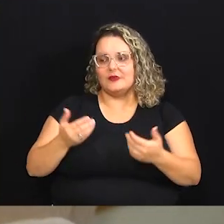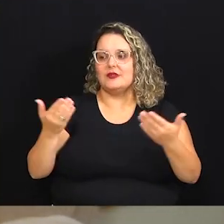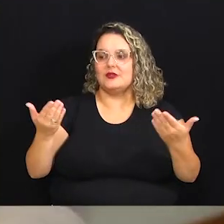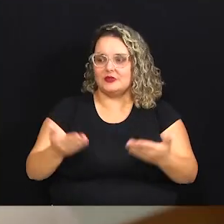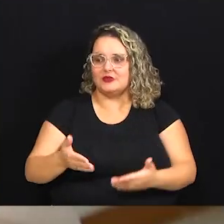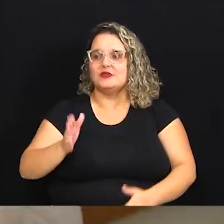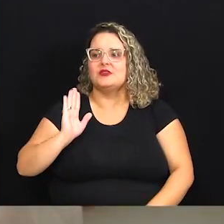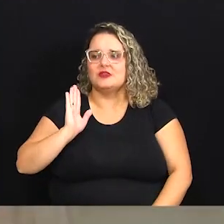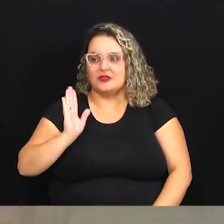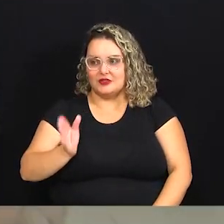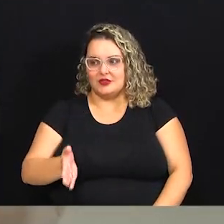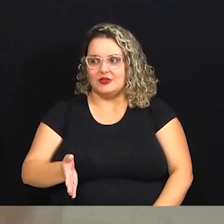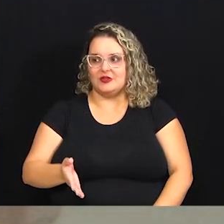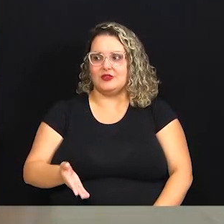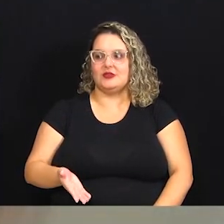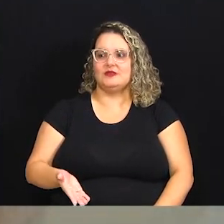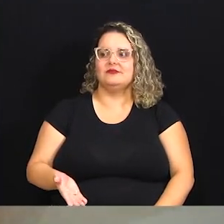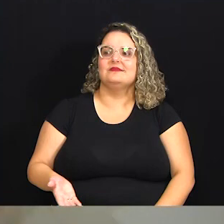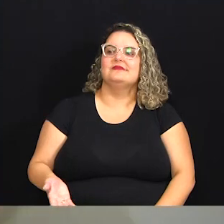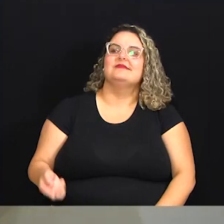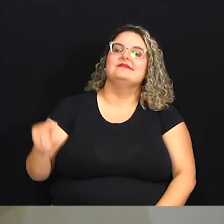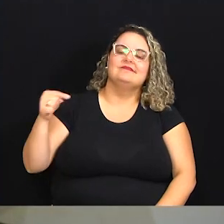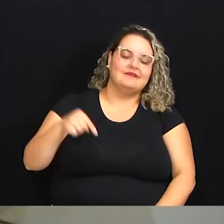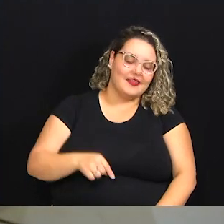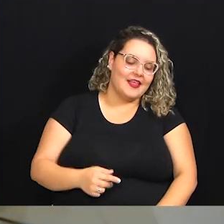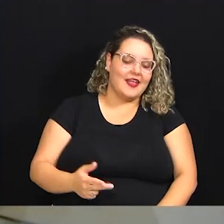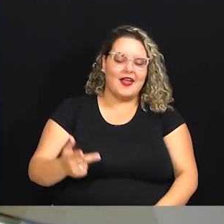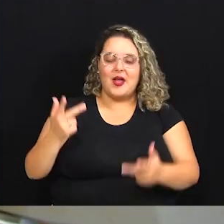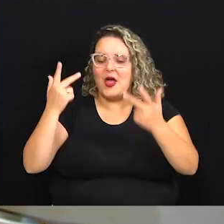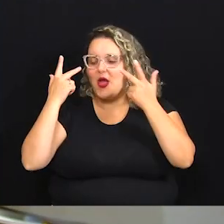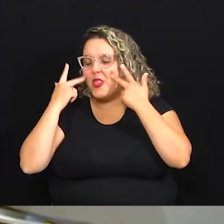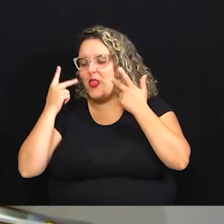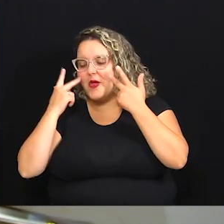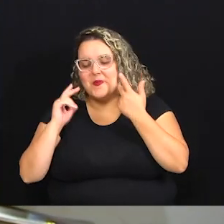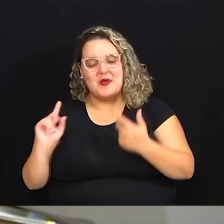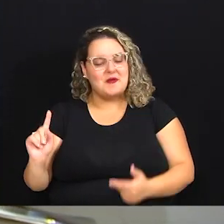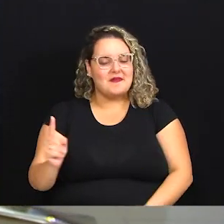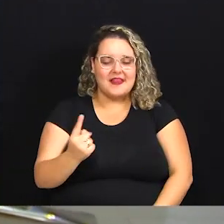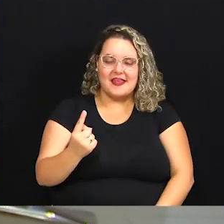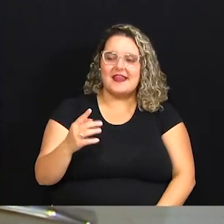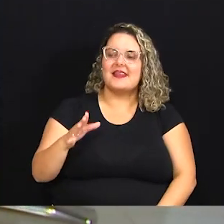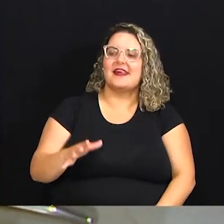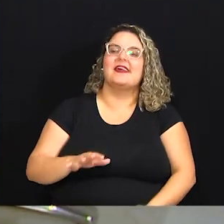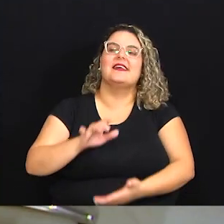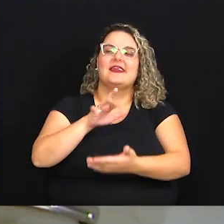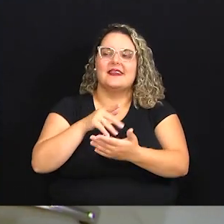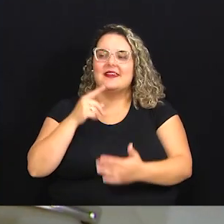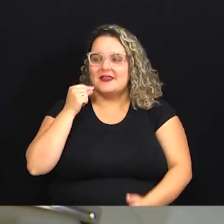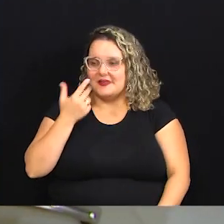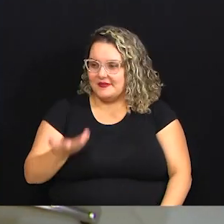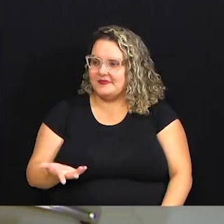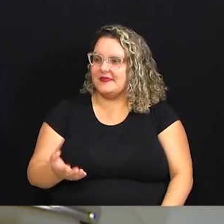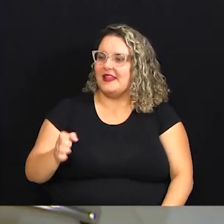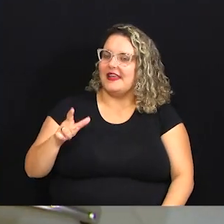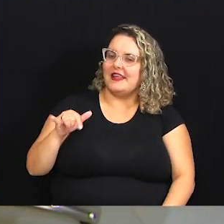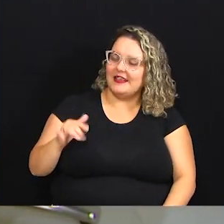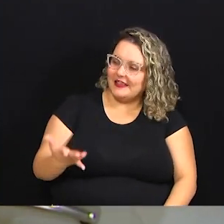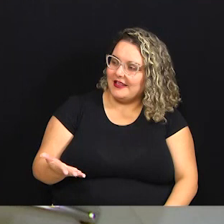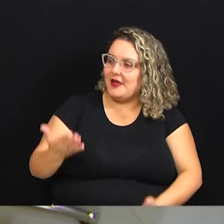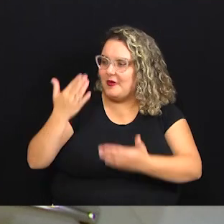convidado de hoje, que já é prata da casa aqui já, o professor de finanças, Eli Borochovicius. Eli,